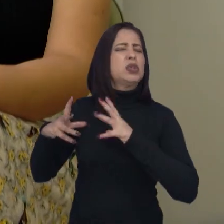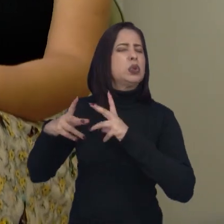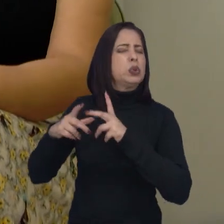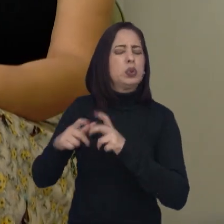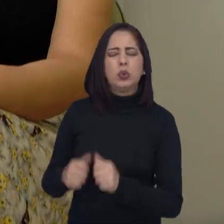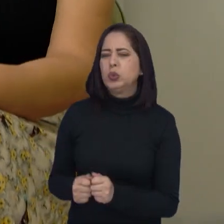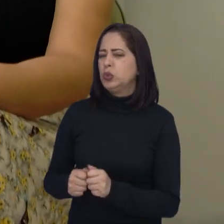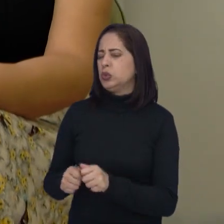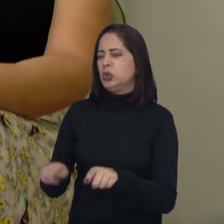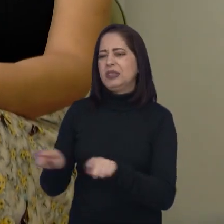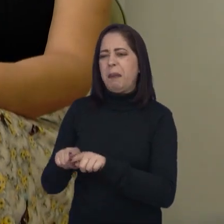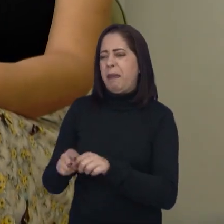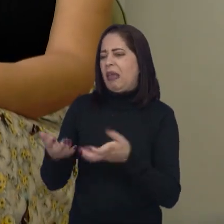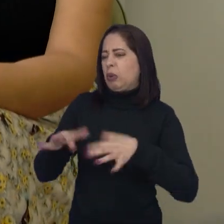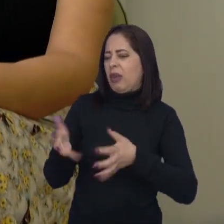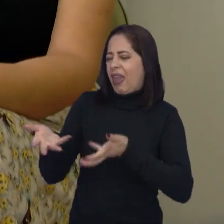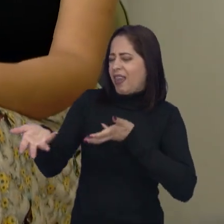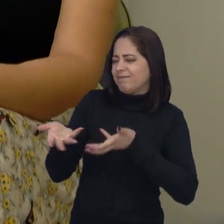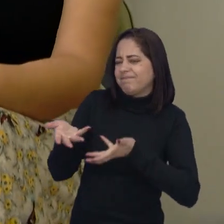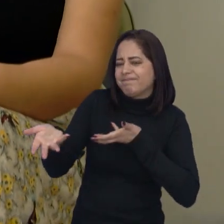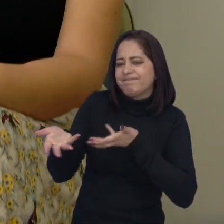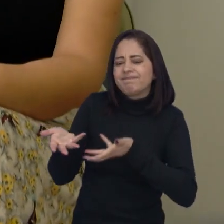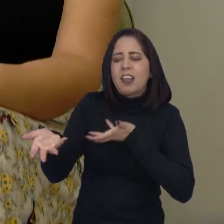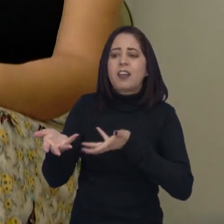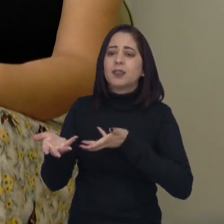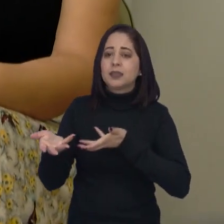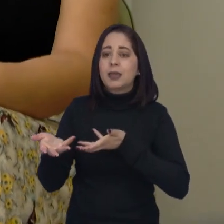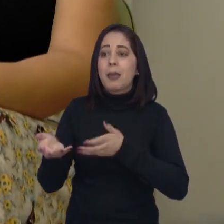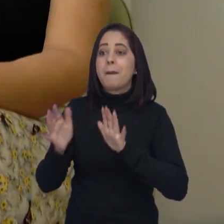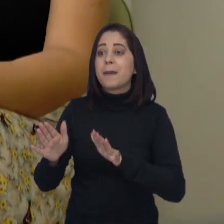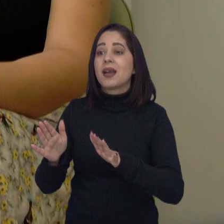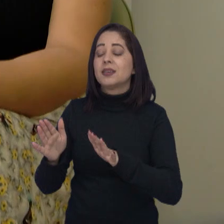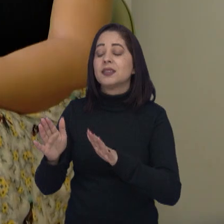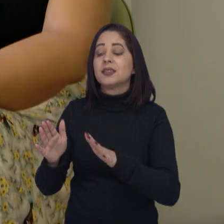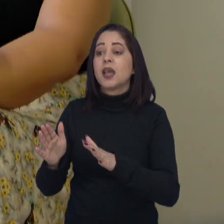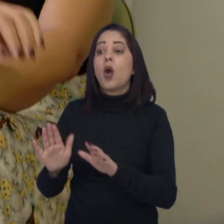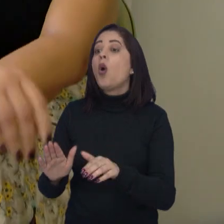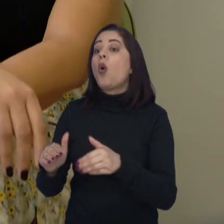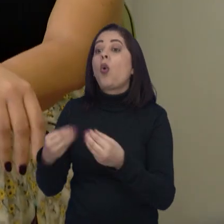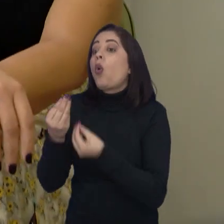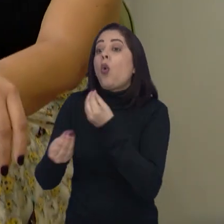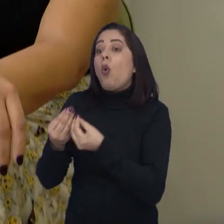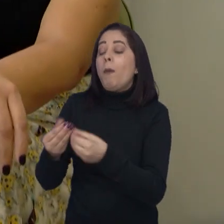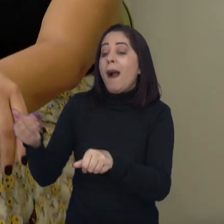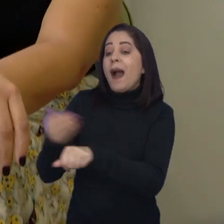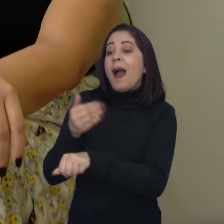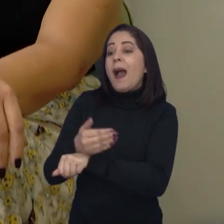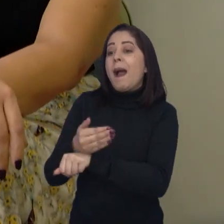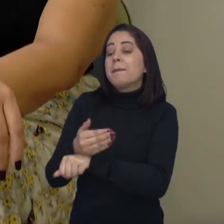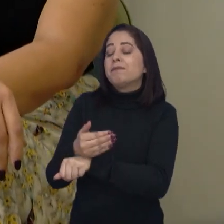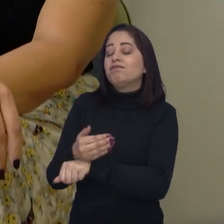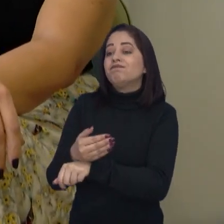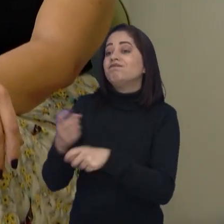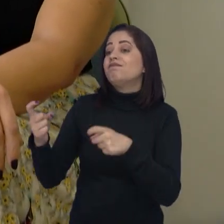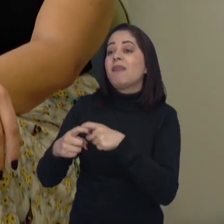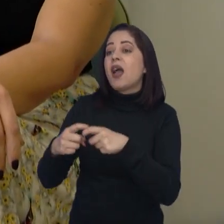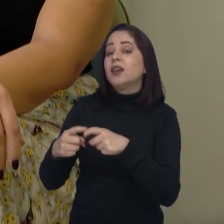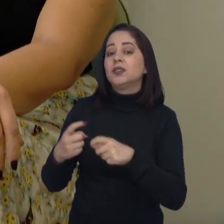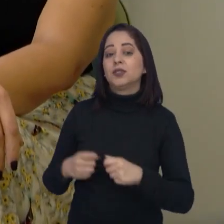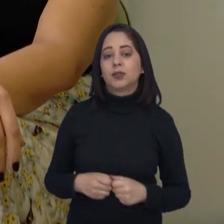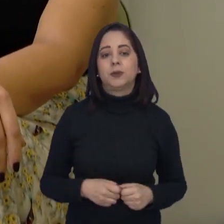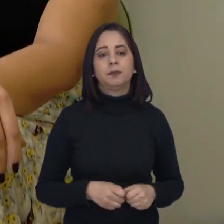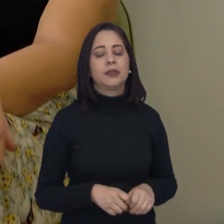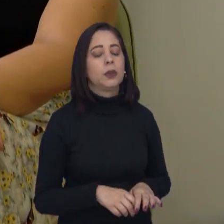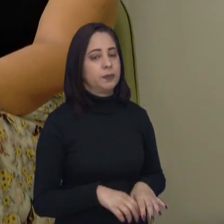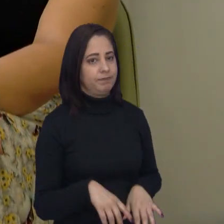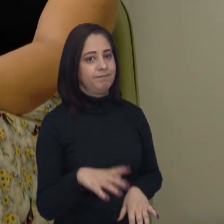outras pessoas, a vida profissional. Quando é hora de procurar um psicólogo, doutora? A gente tem alguns